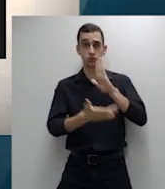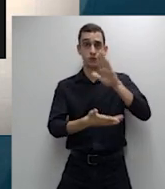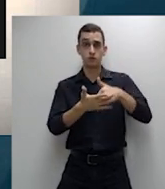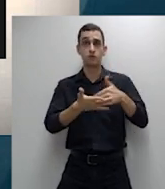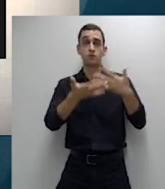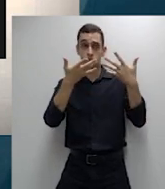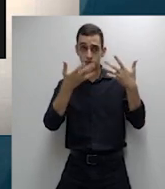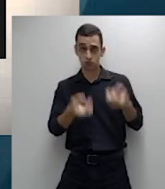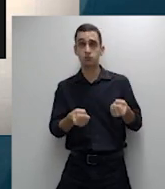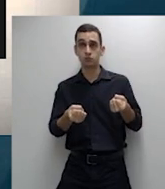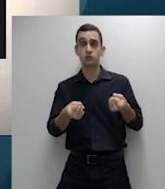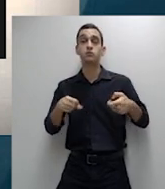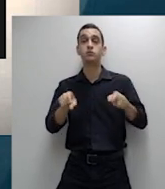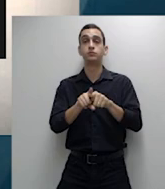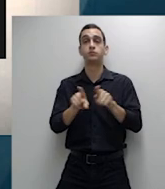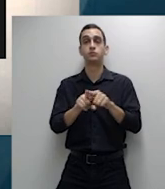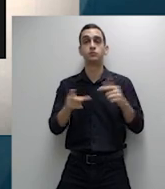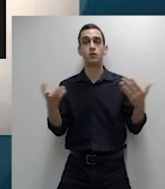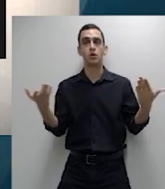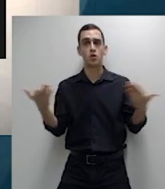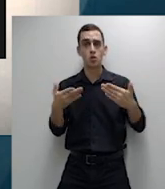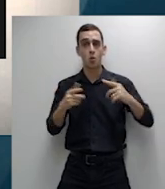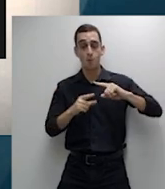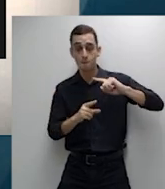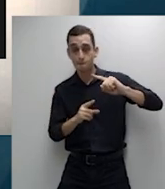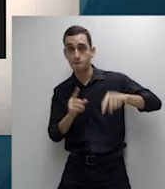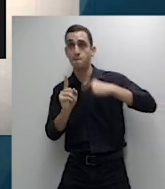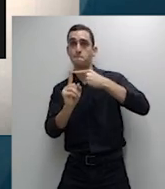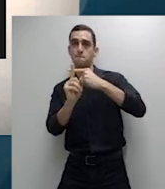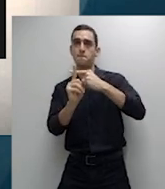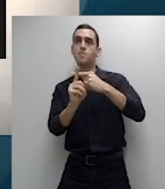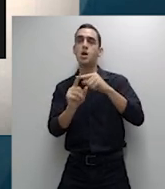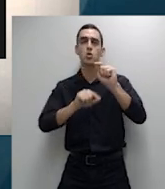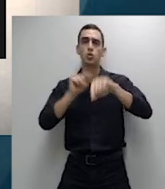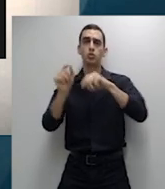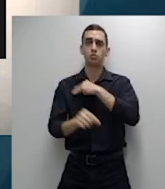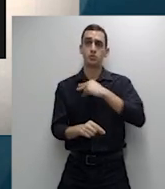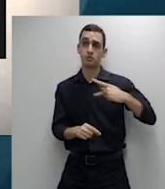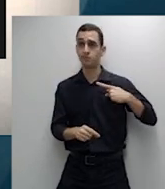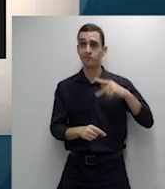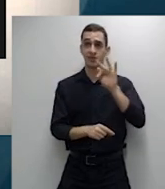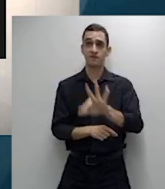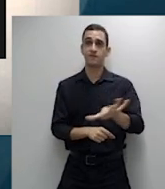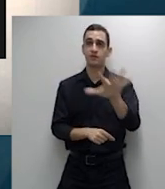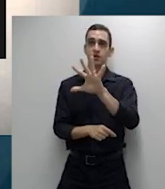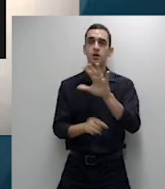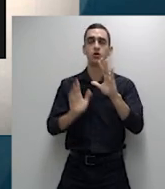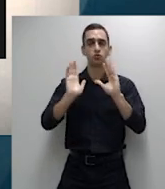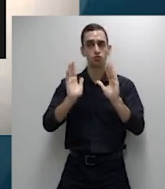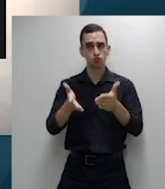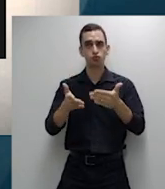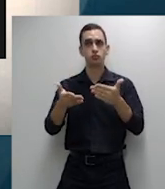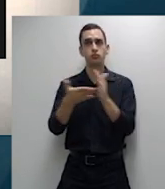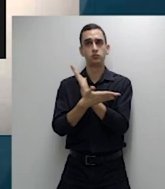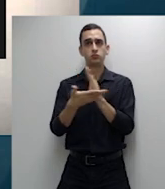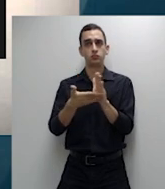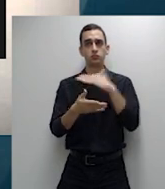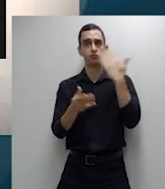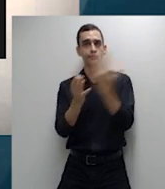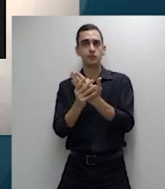soma agora ao parecer do Ministério Público Federal e deu um encaminhamento brilhante a solução nesse